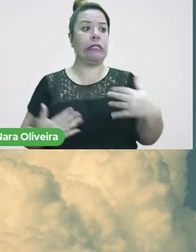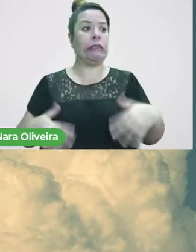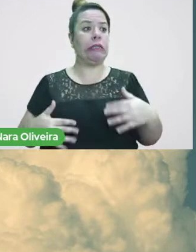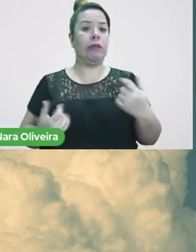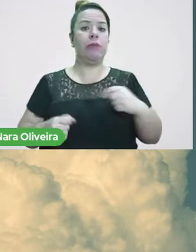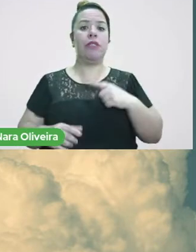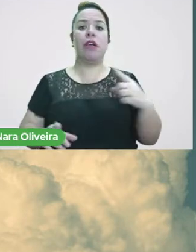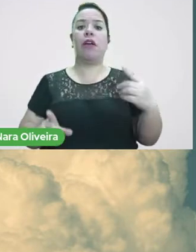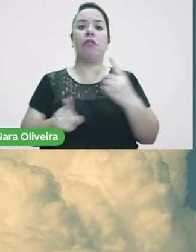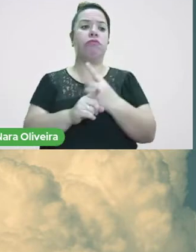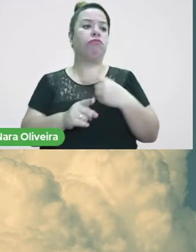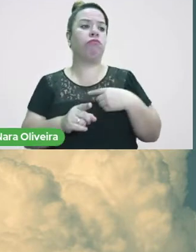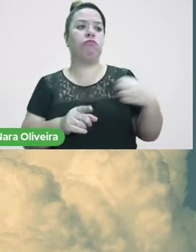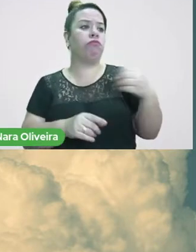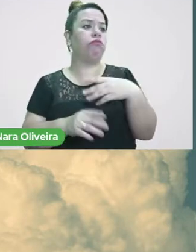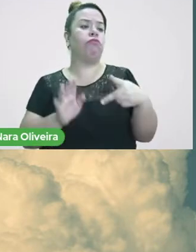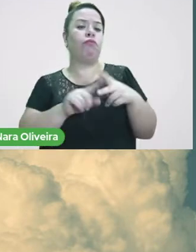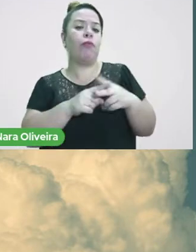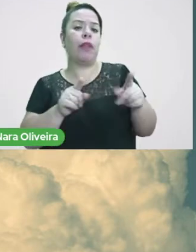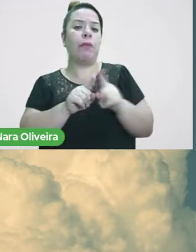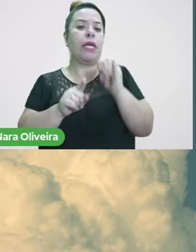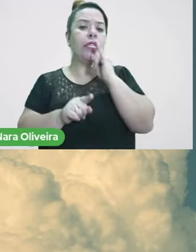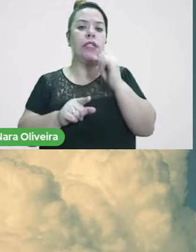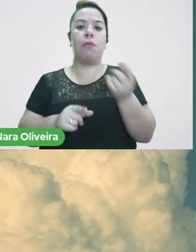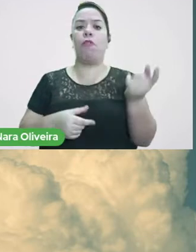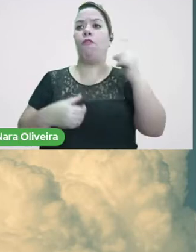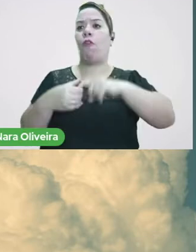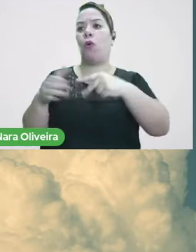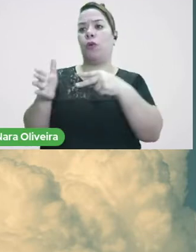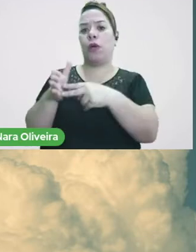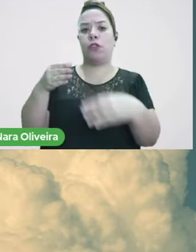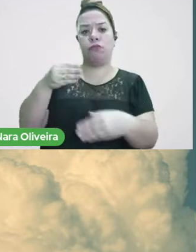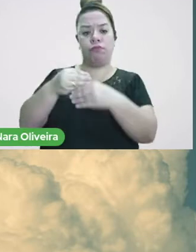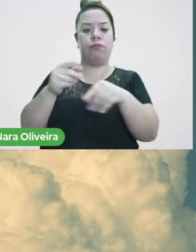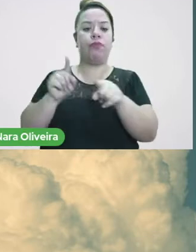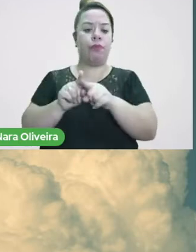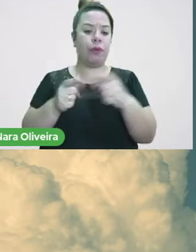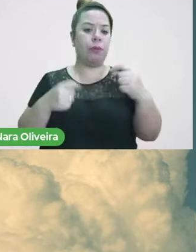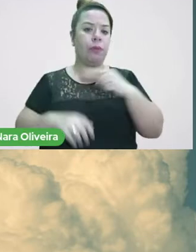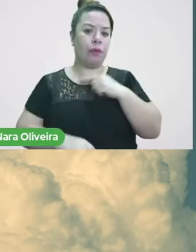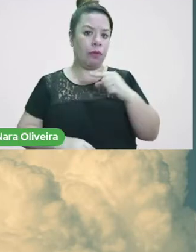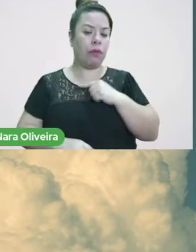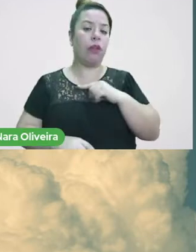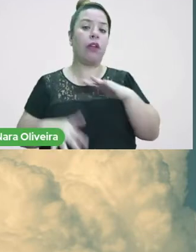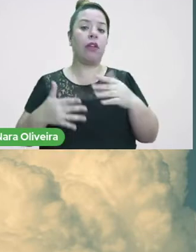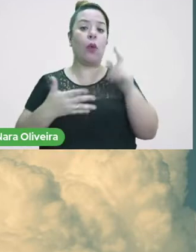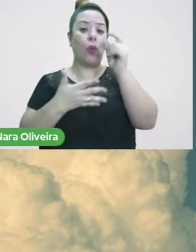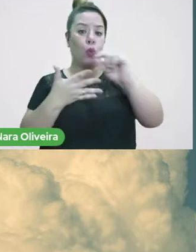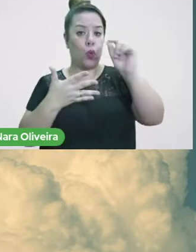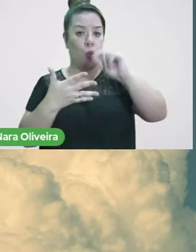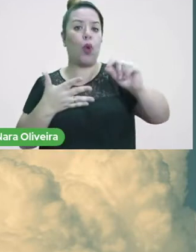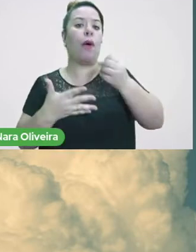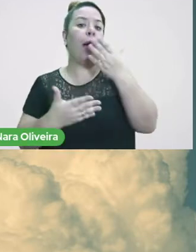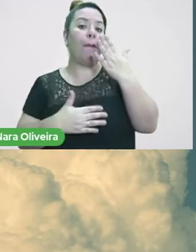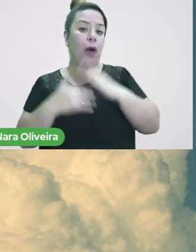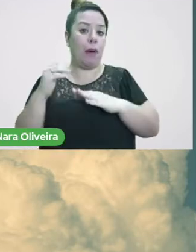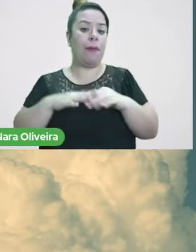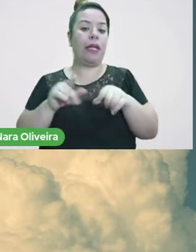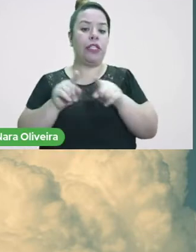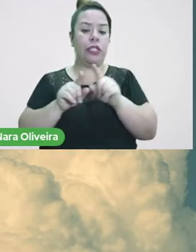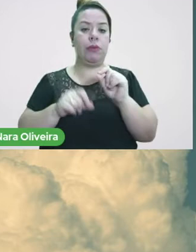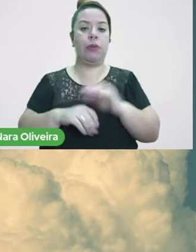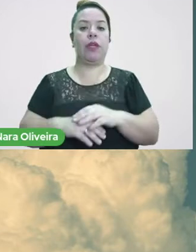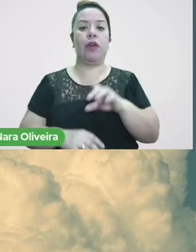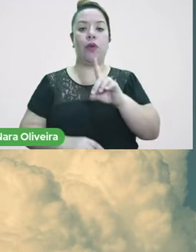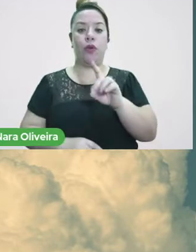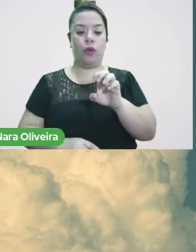técnico, vamos ter que voltar ao card e complementar, tá? Então, o Desk Check é também uma boa prática. Então, o dev e a pessoa que tem